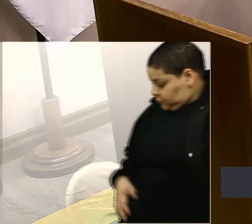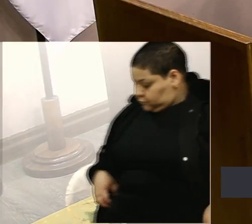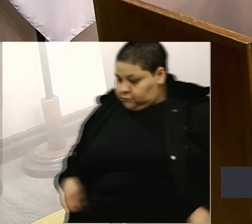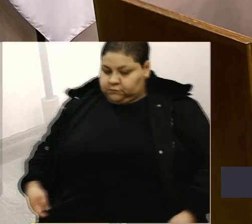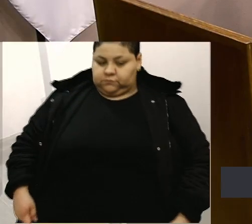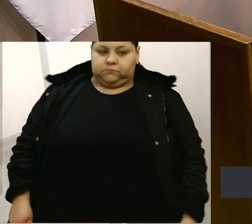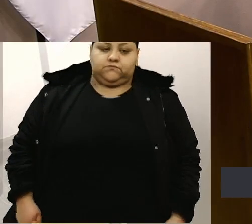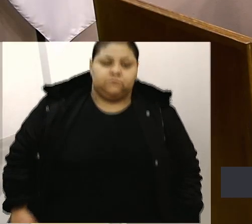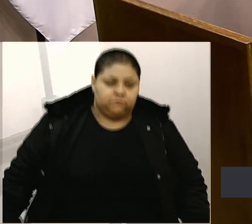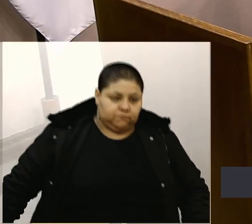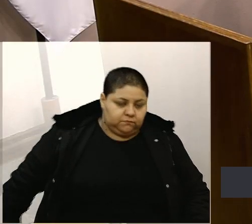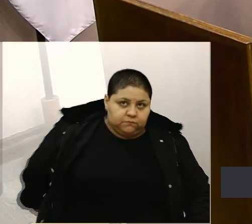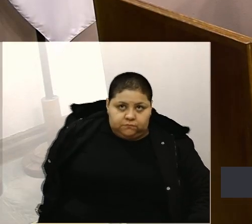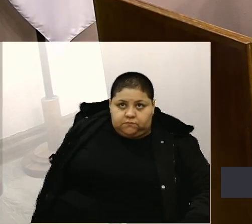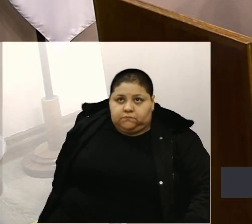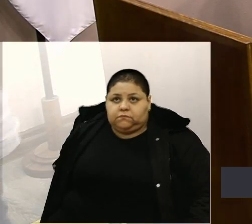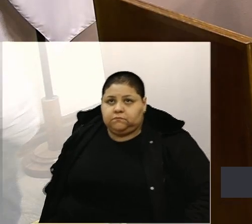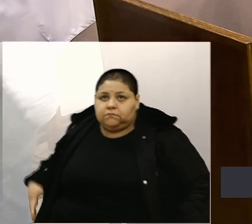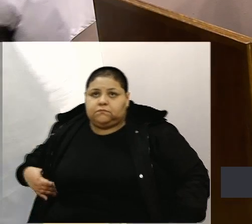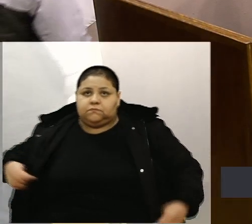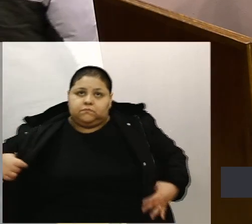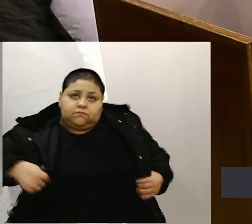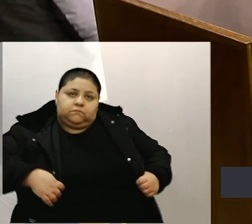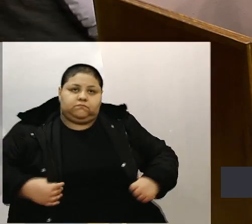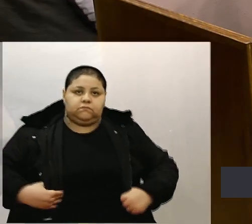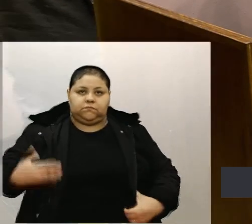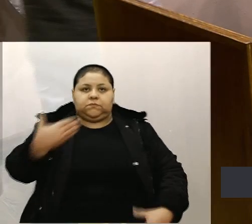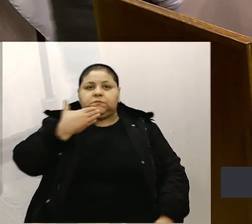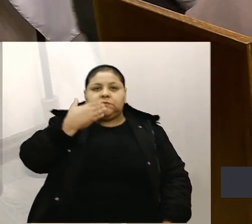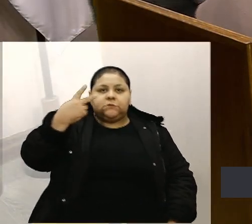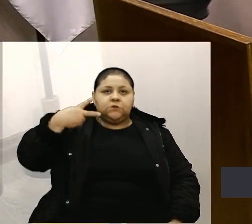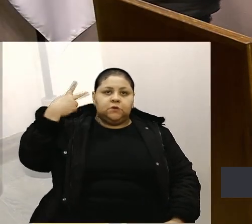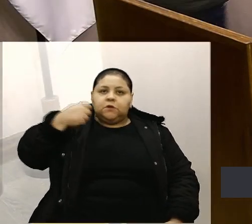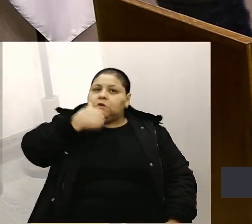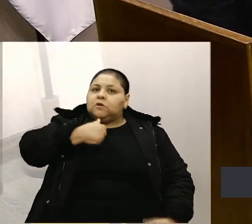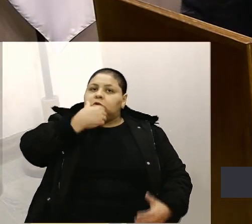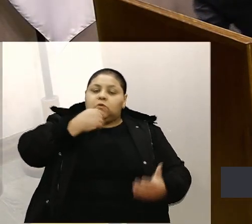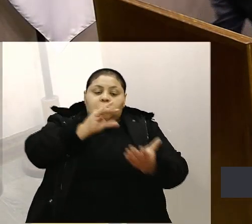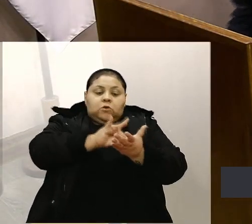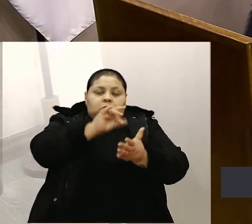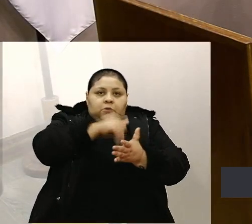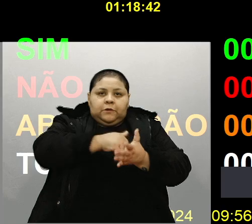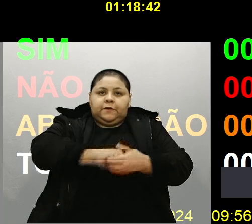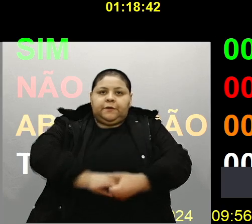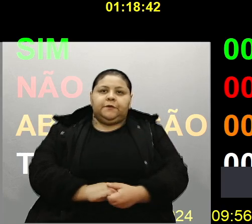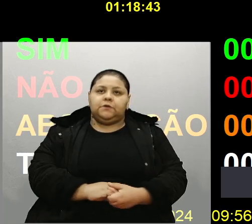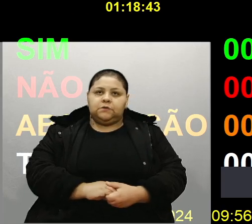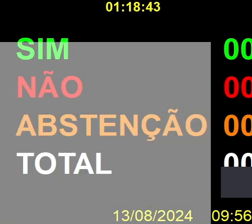Solicito às vereadoras e vereadores que registrem os seus votos.